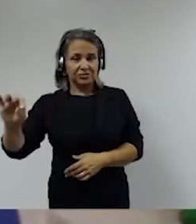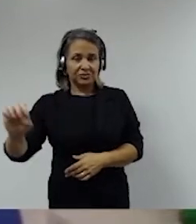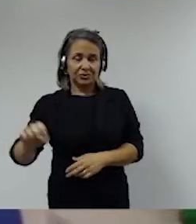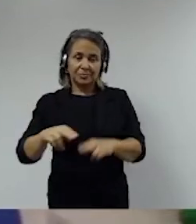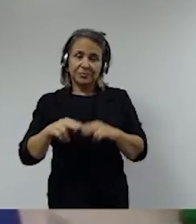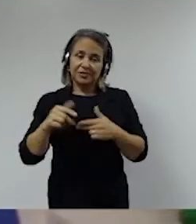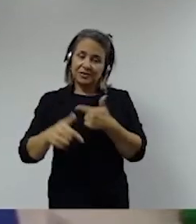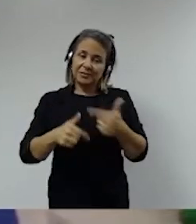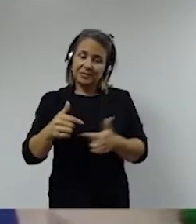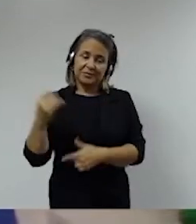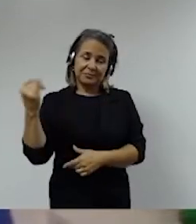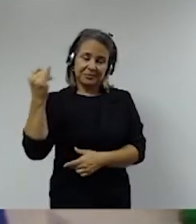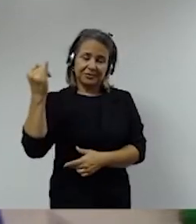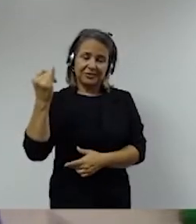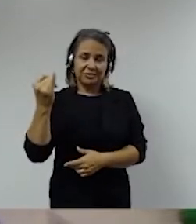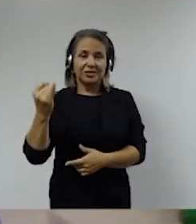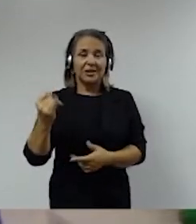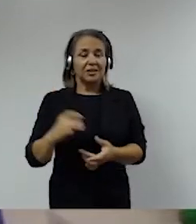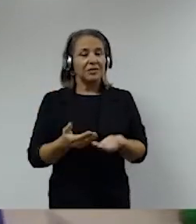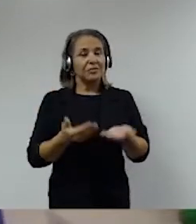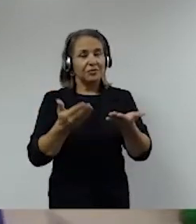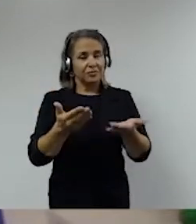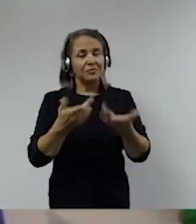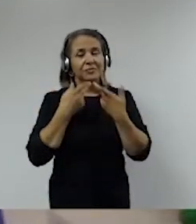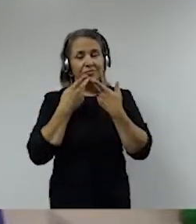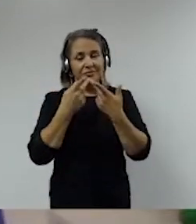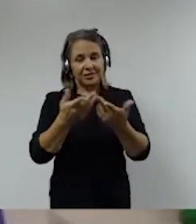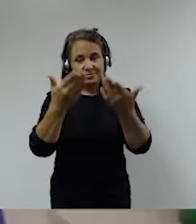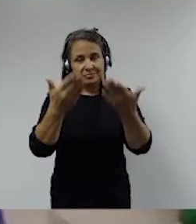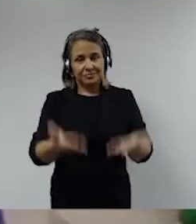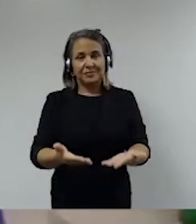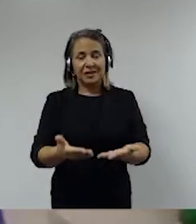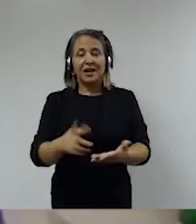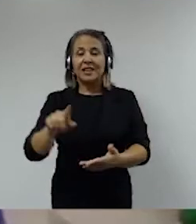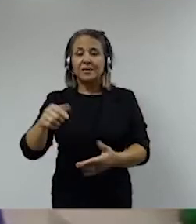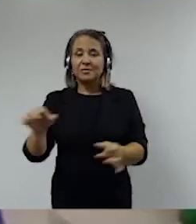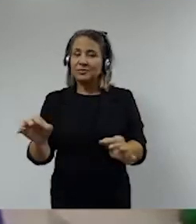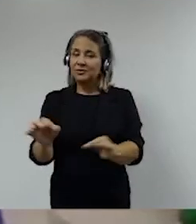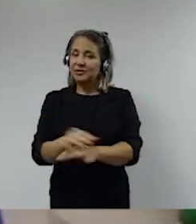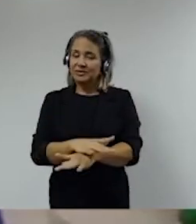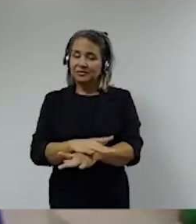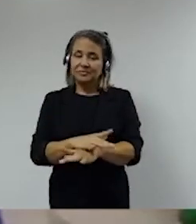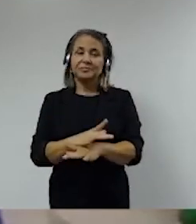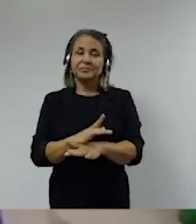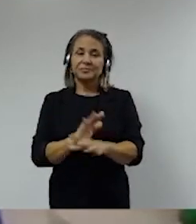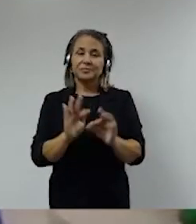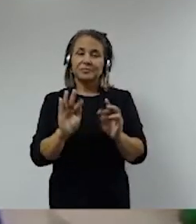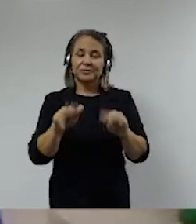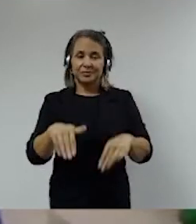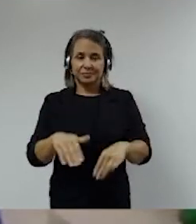Tá? Devolvo a palavra a você e estou à disposição para um debate aí no final. Muito obrigado.